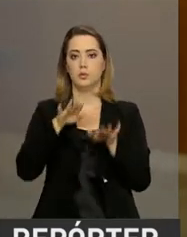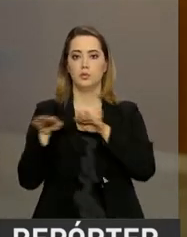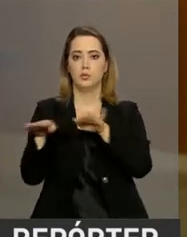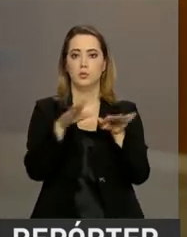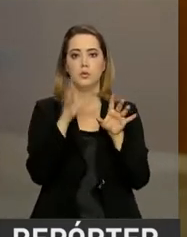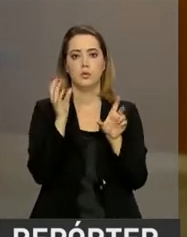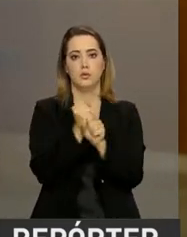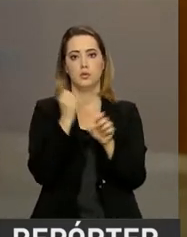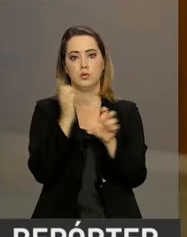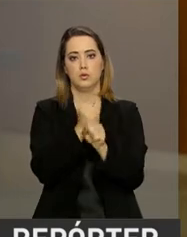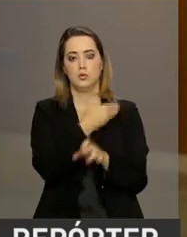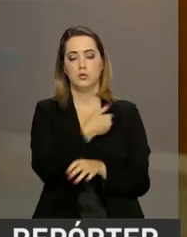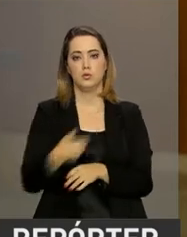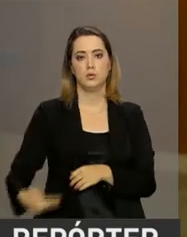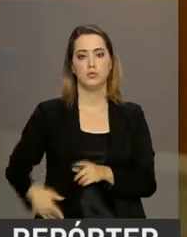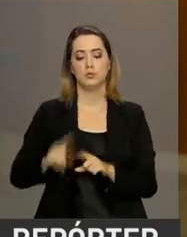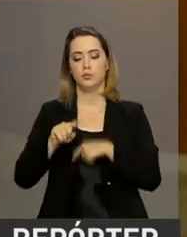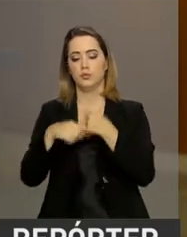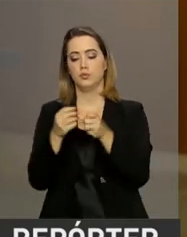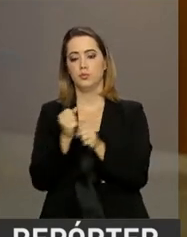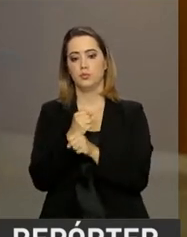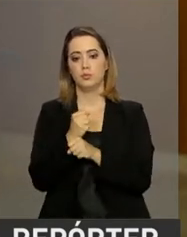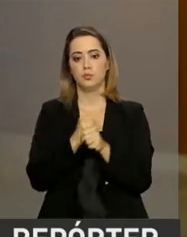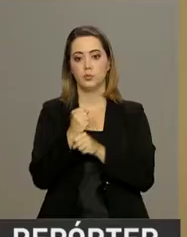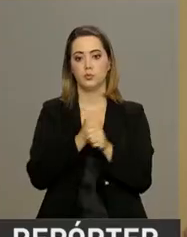das contas públicas nos próximos anos.